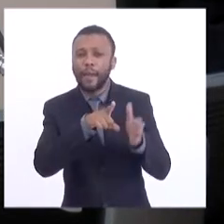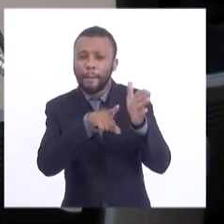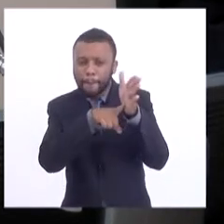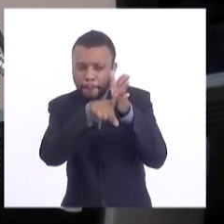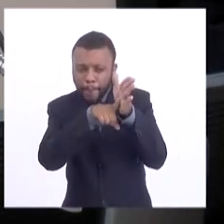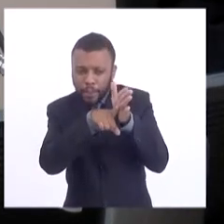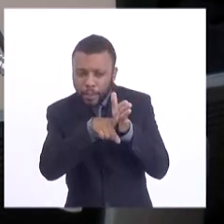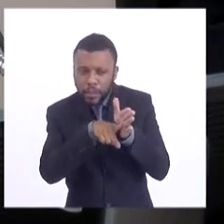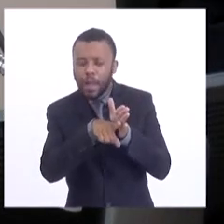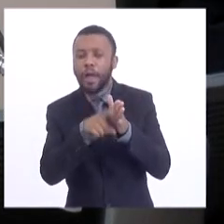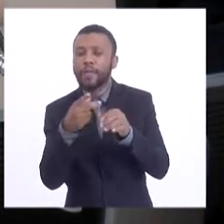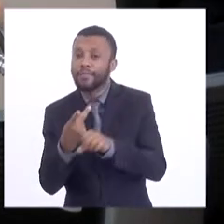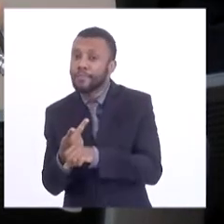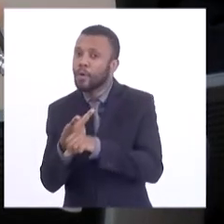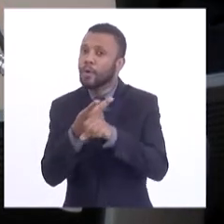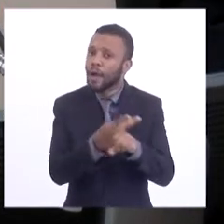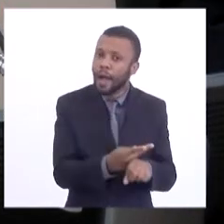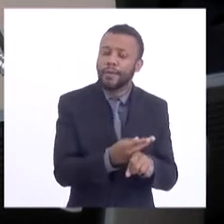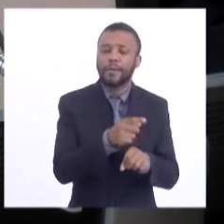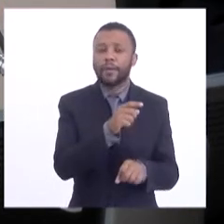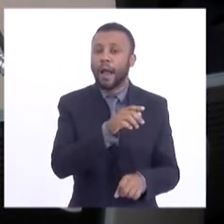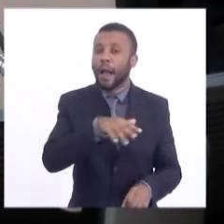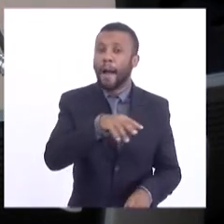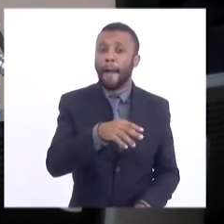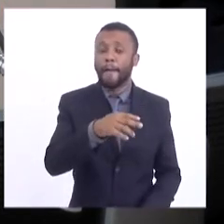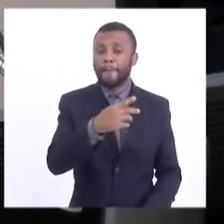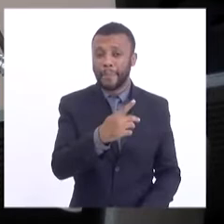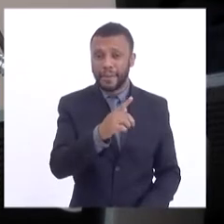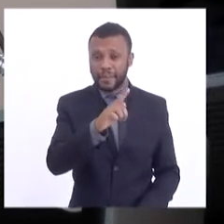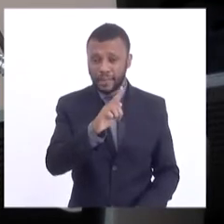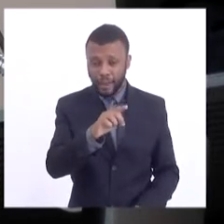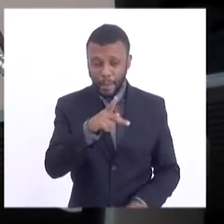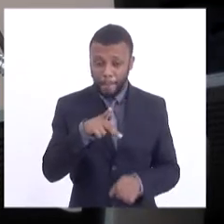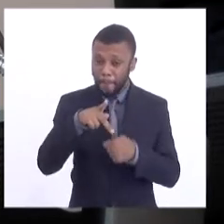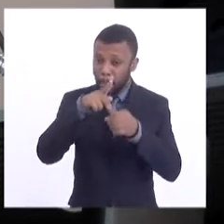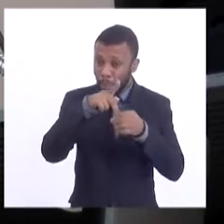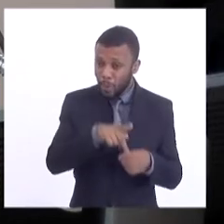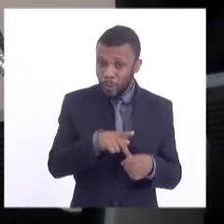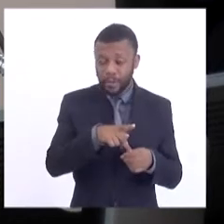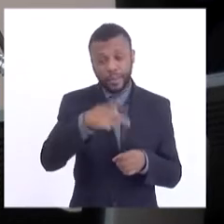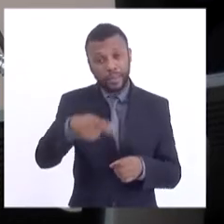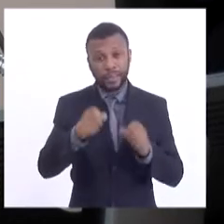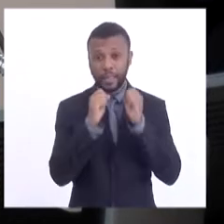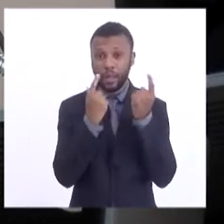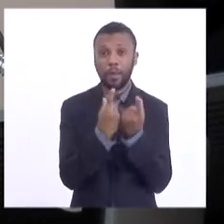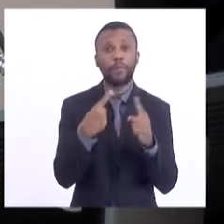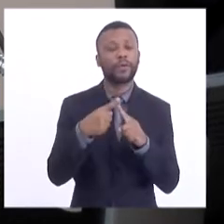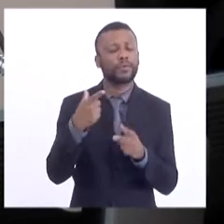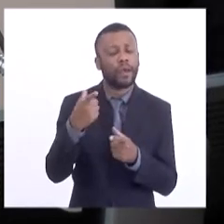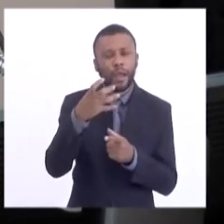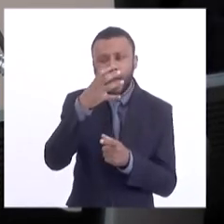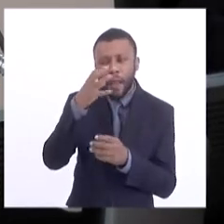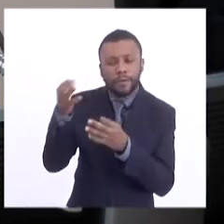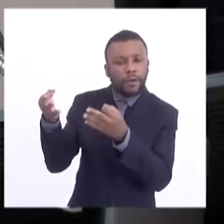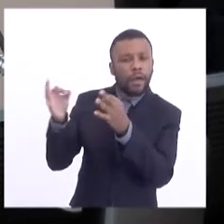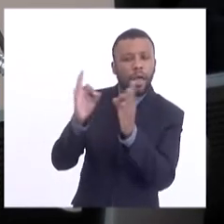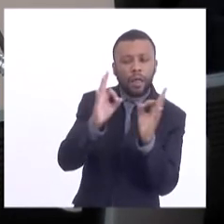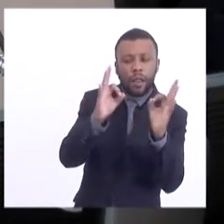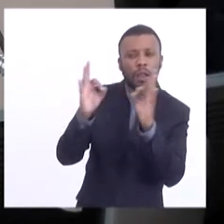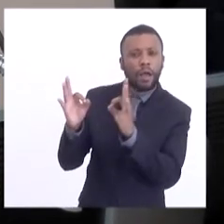à Procuradoria da casa porque tinha ouvido o presidente do